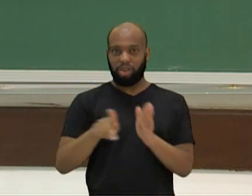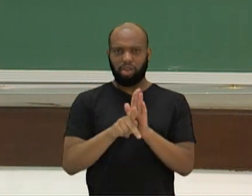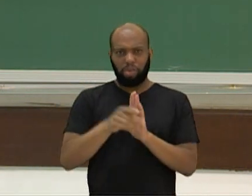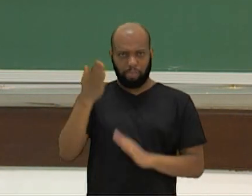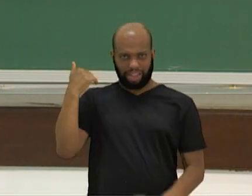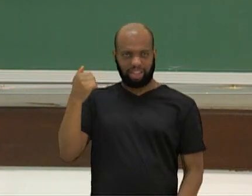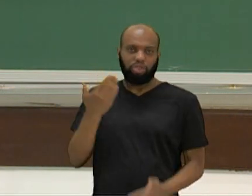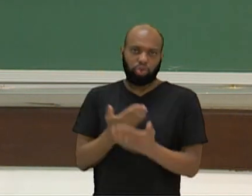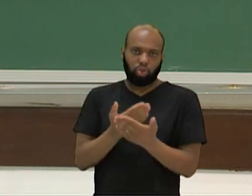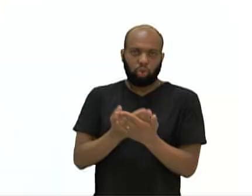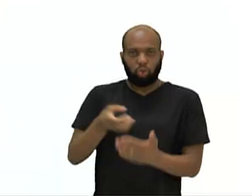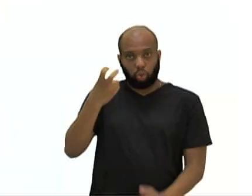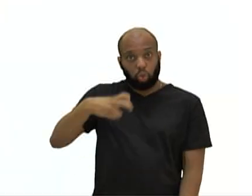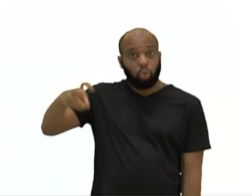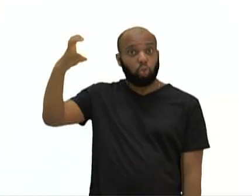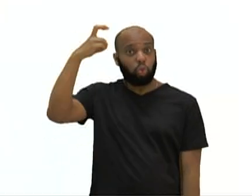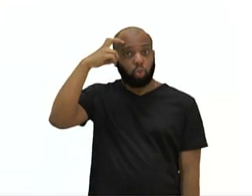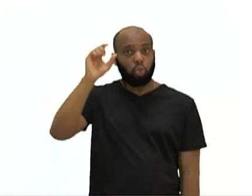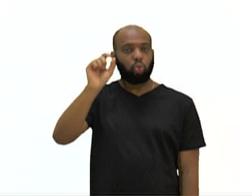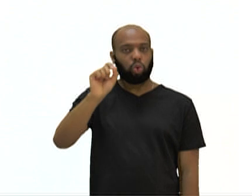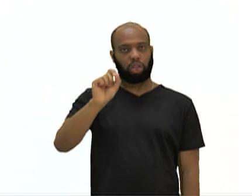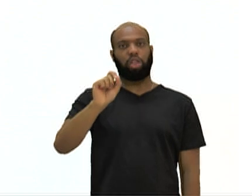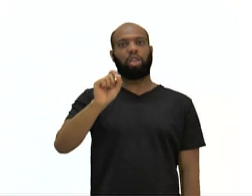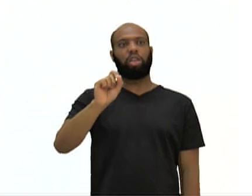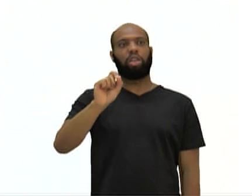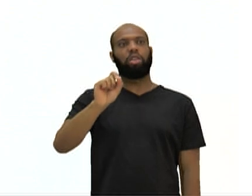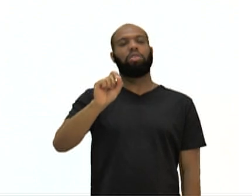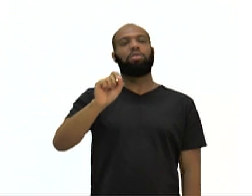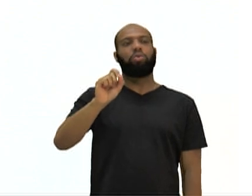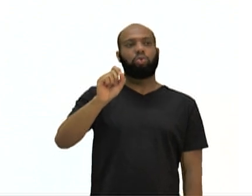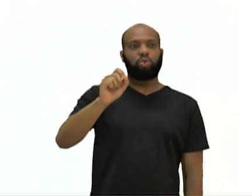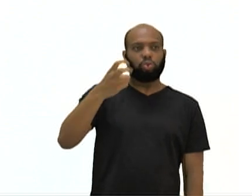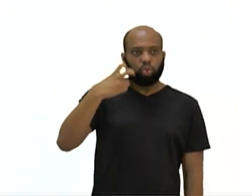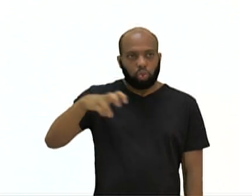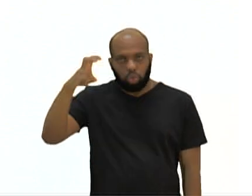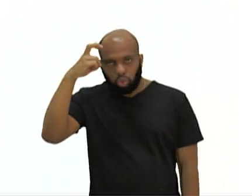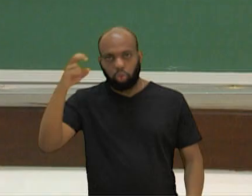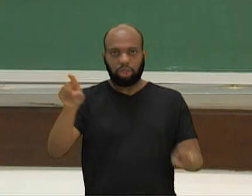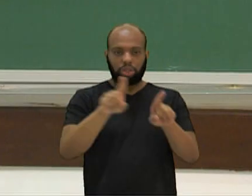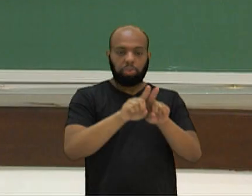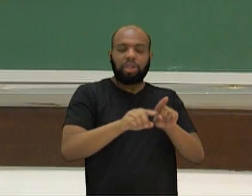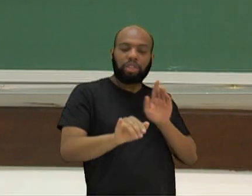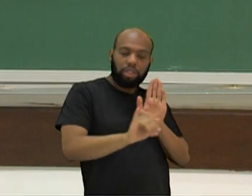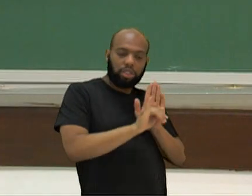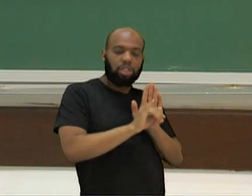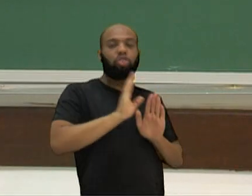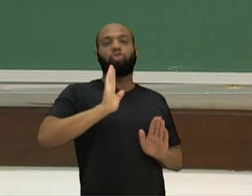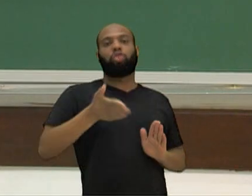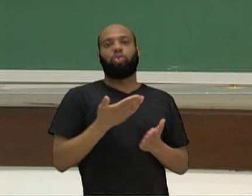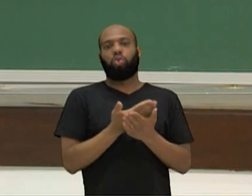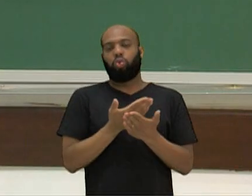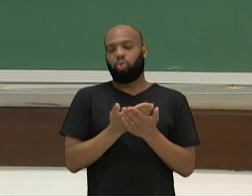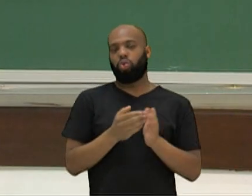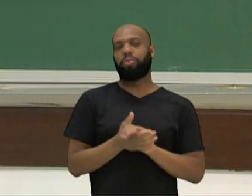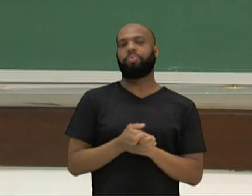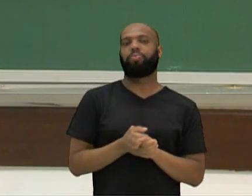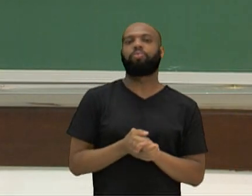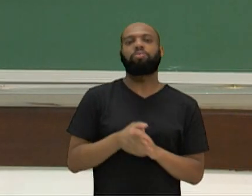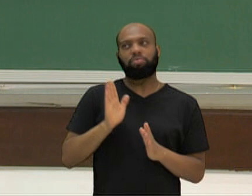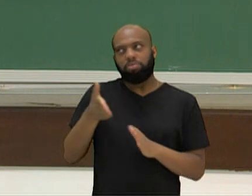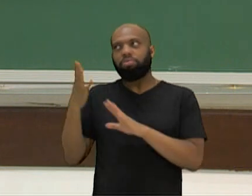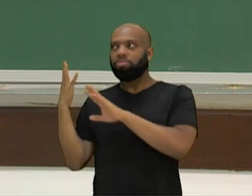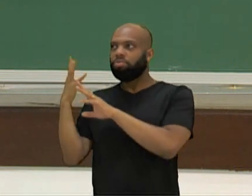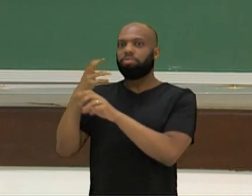a gente estudou principalmente cultura e identidade cultural. Não vou me deter tanto agora aqui nas aulas anteriores, porque a gente já fez a